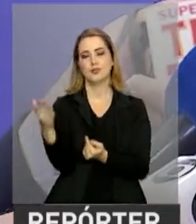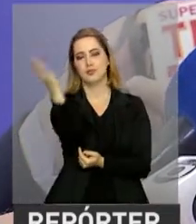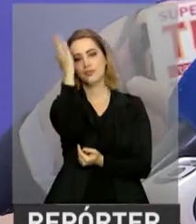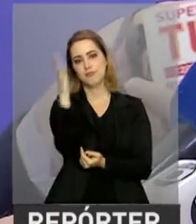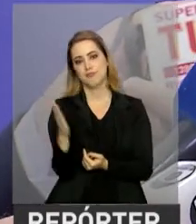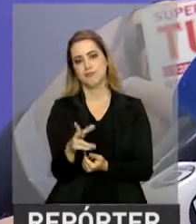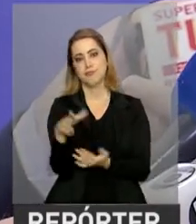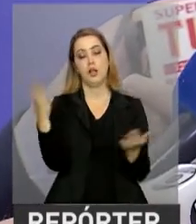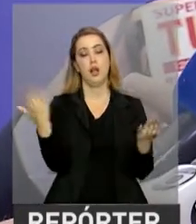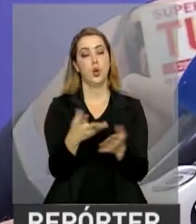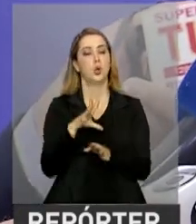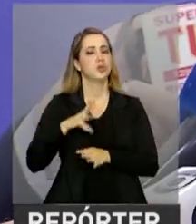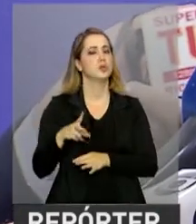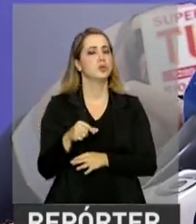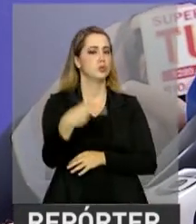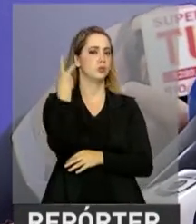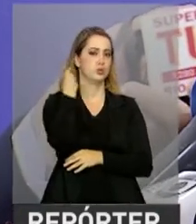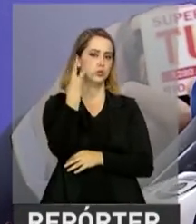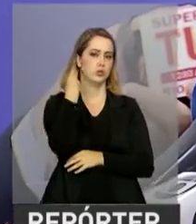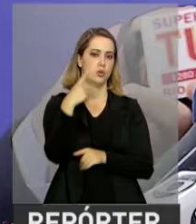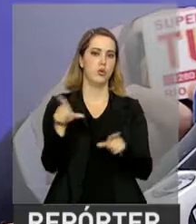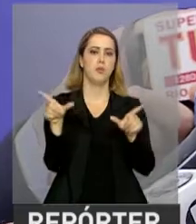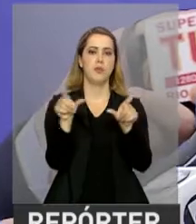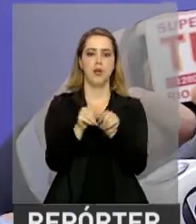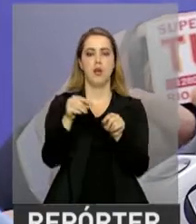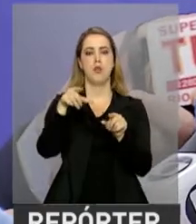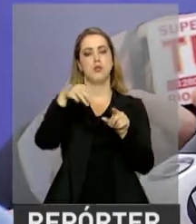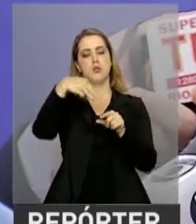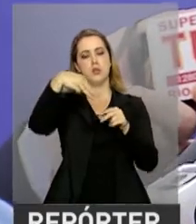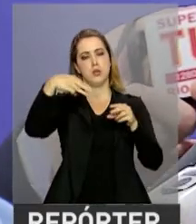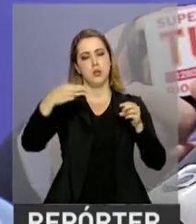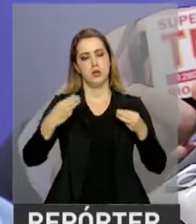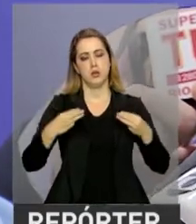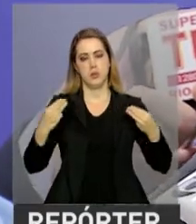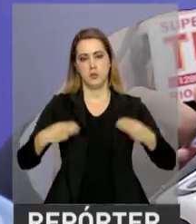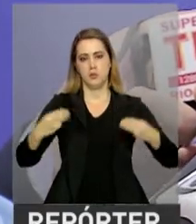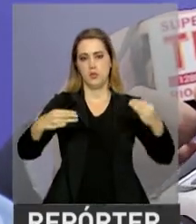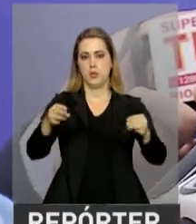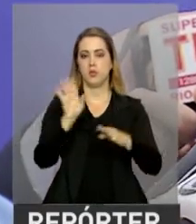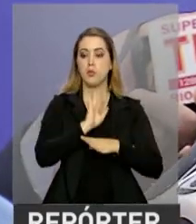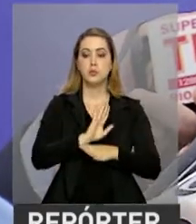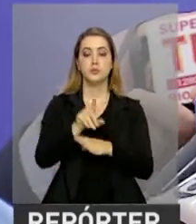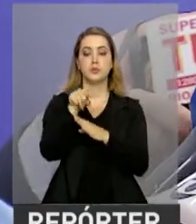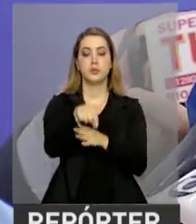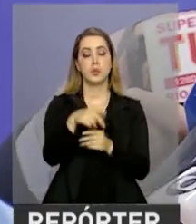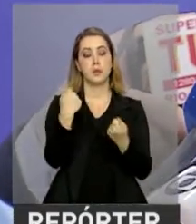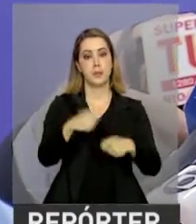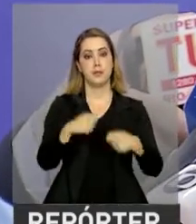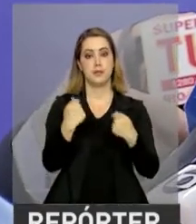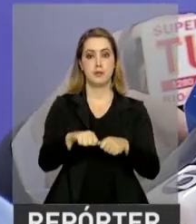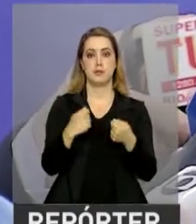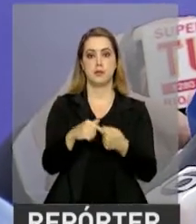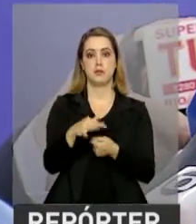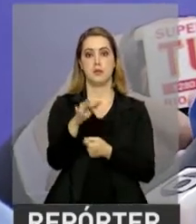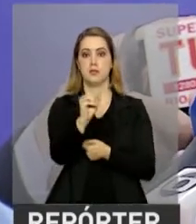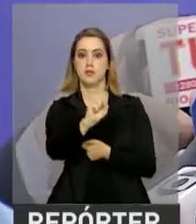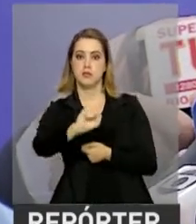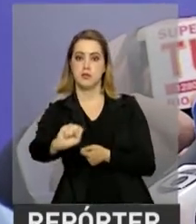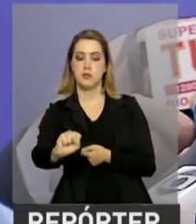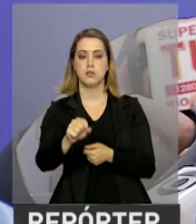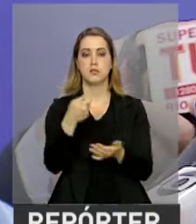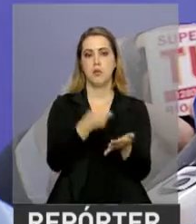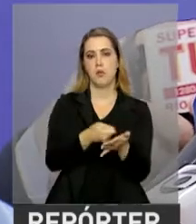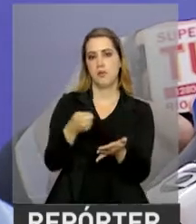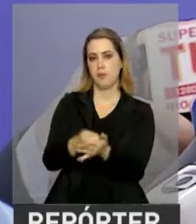e o f de adotar as medidas necessárias ao atendimento dos jovens que dependem de financiamento estudantil